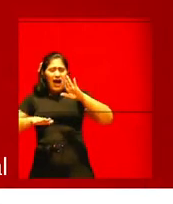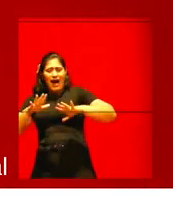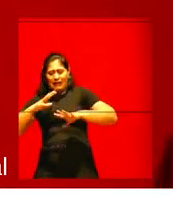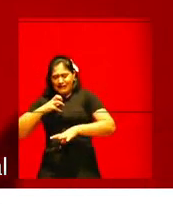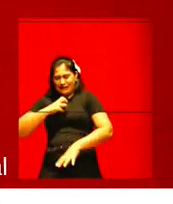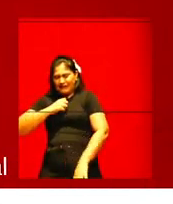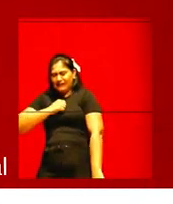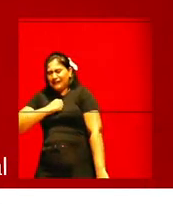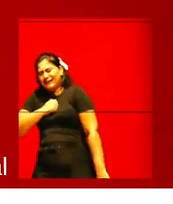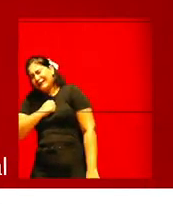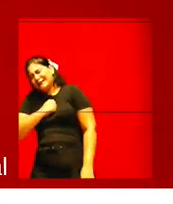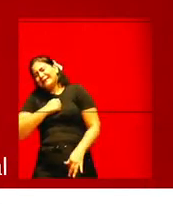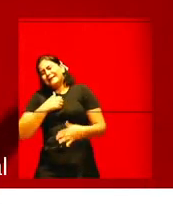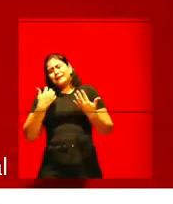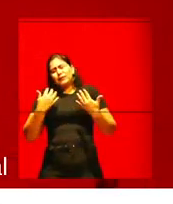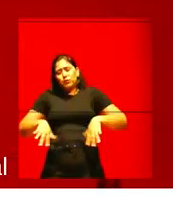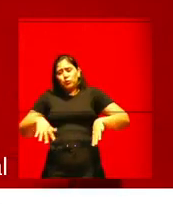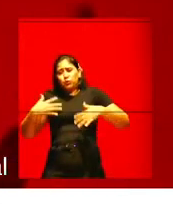Mais.